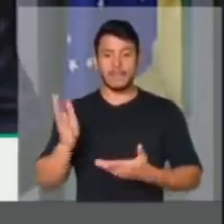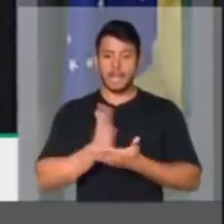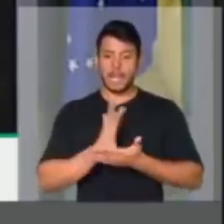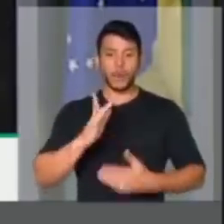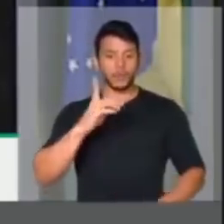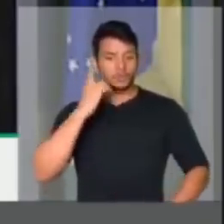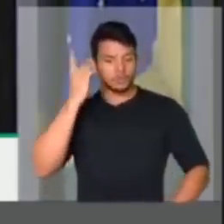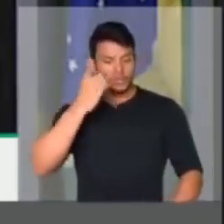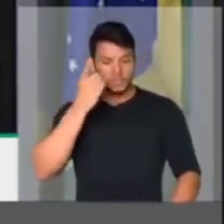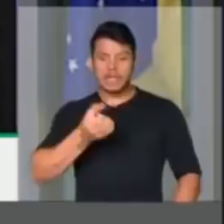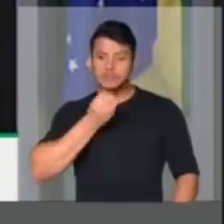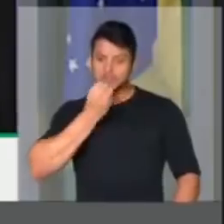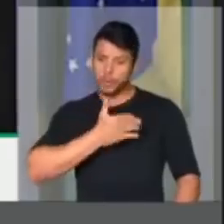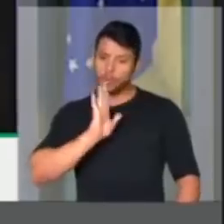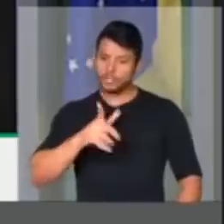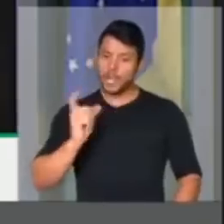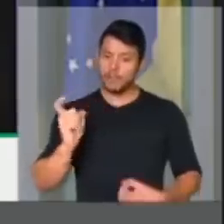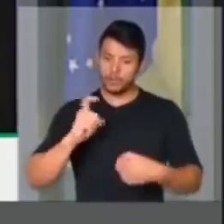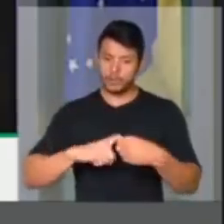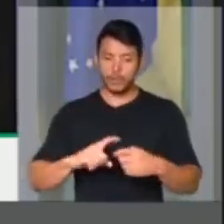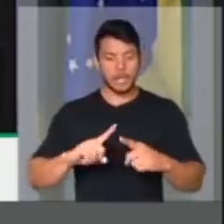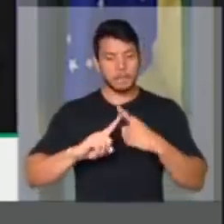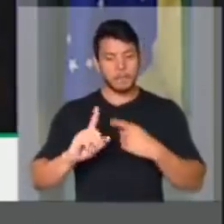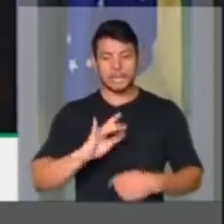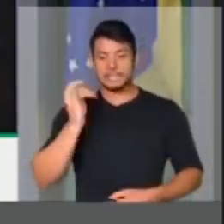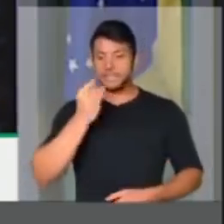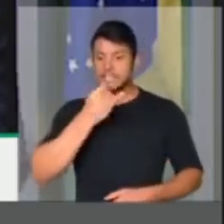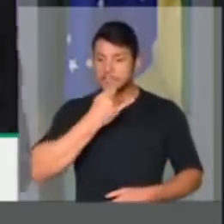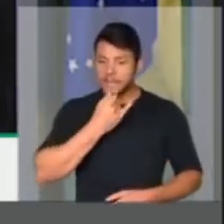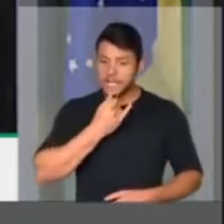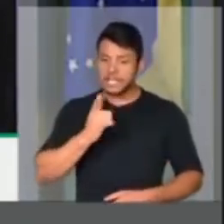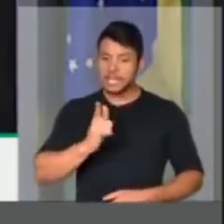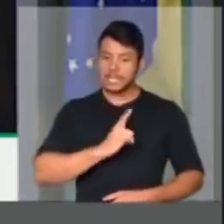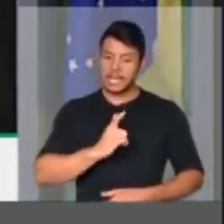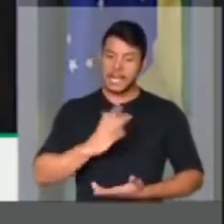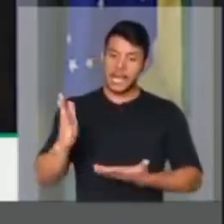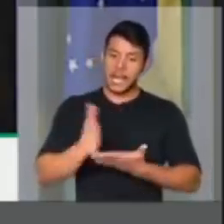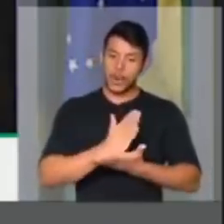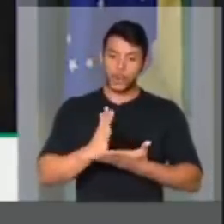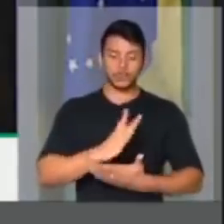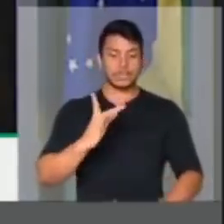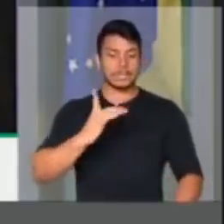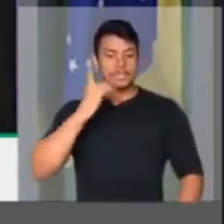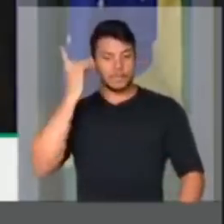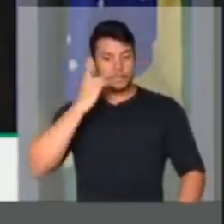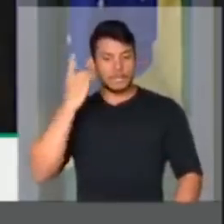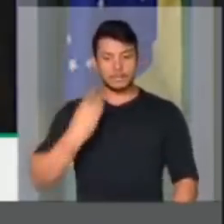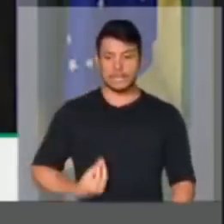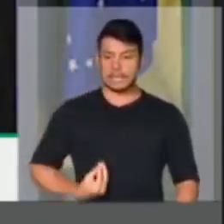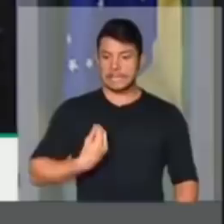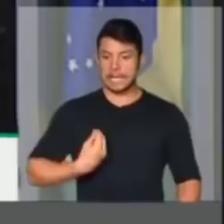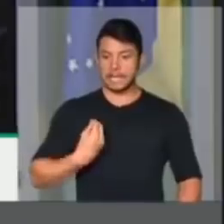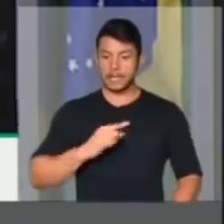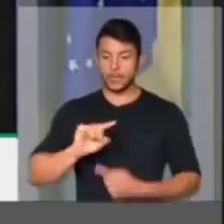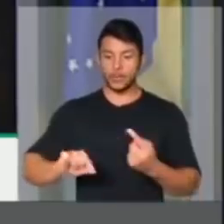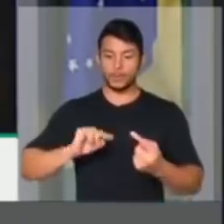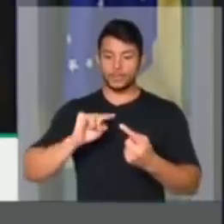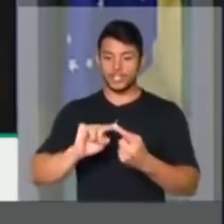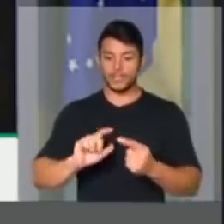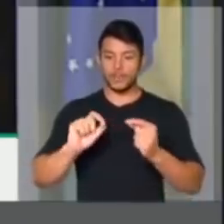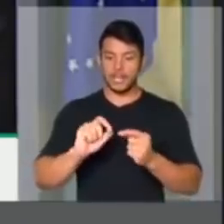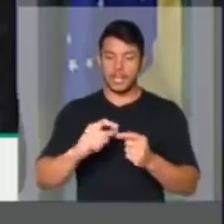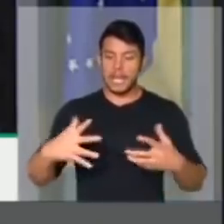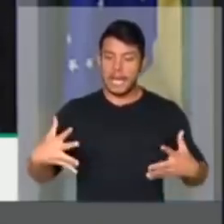são qualificados. Mas, lamentavelmente, também há aqueles deputados que estão aqui para obstruir,